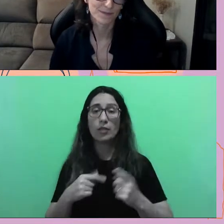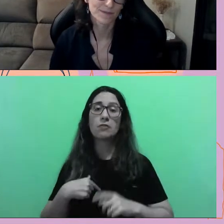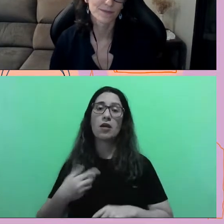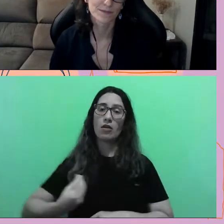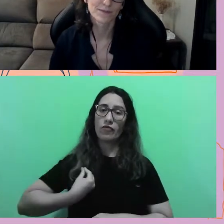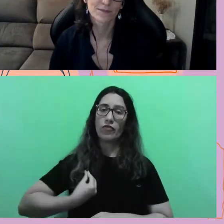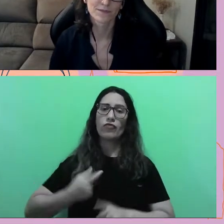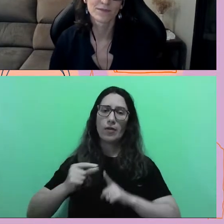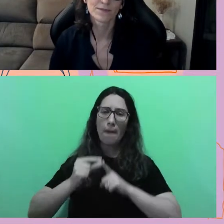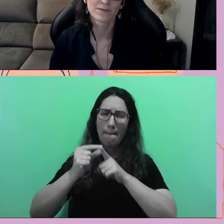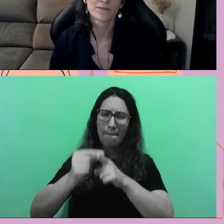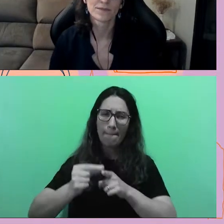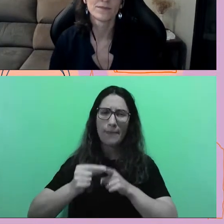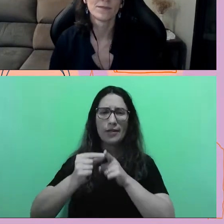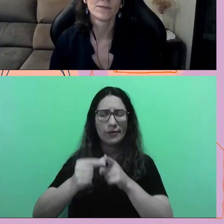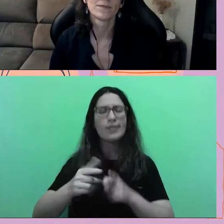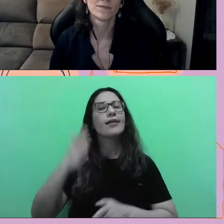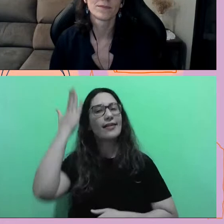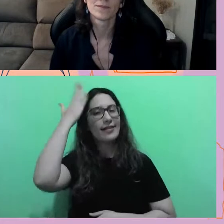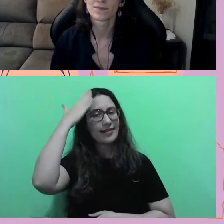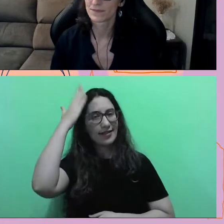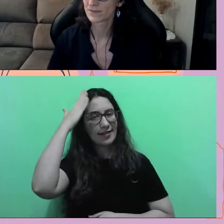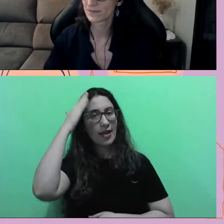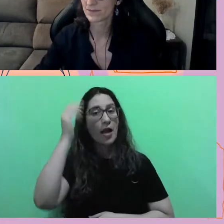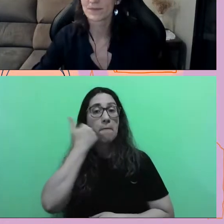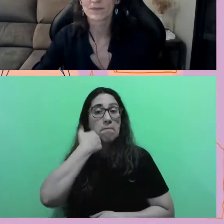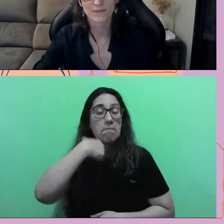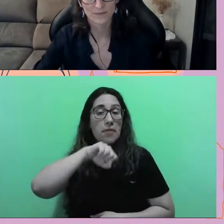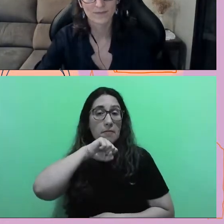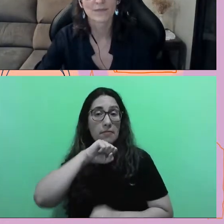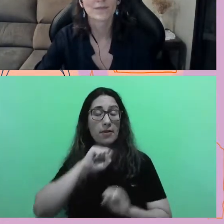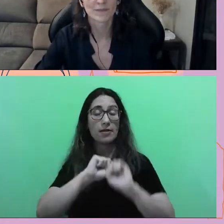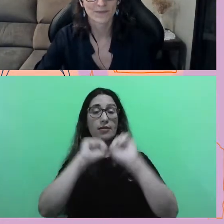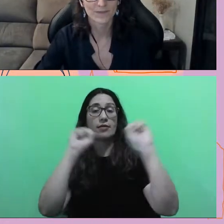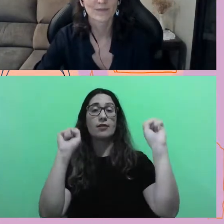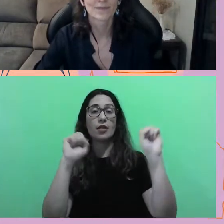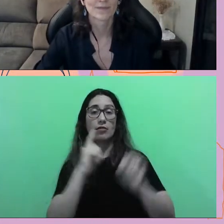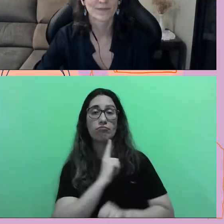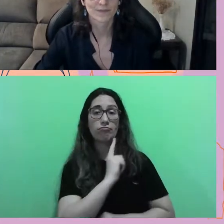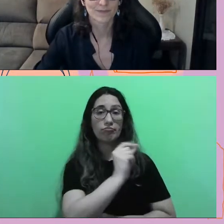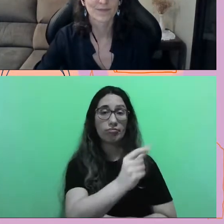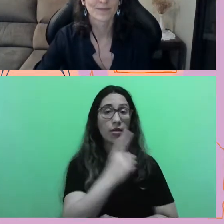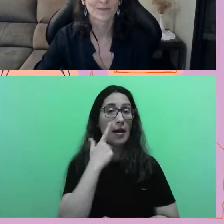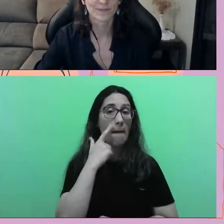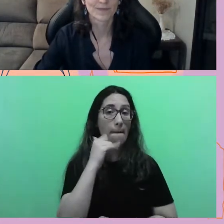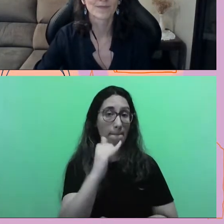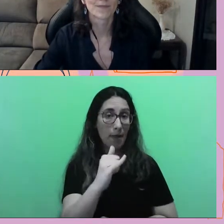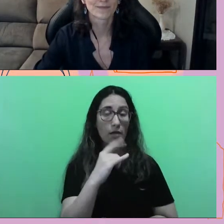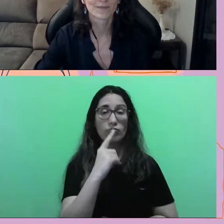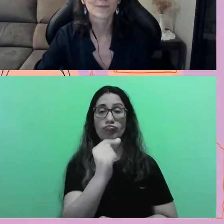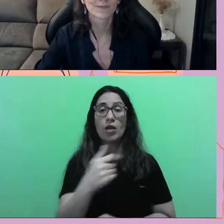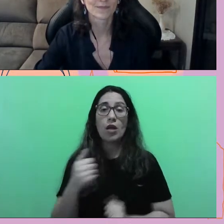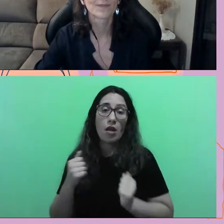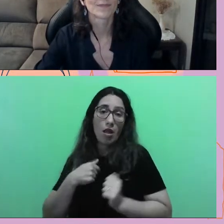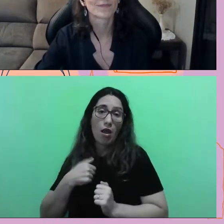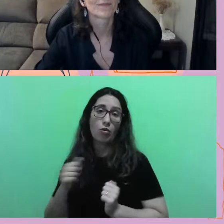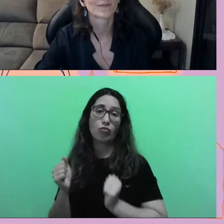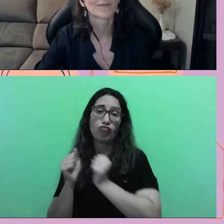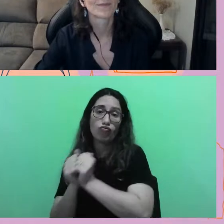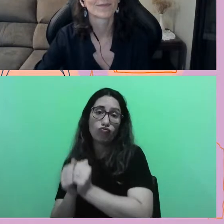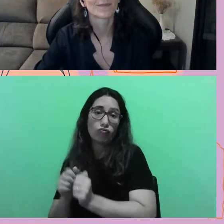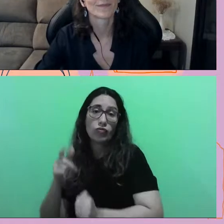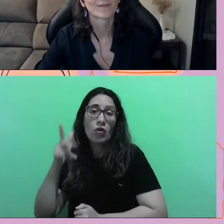eu conheço bem essa realidade. Então, minha mãe saía de casa para poder trabalhar, meu pai também, e eu ficava em casa com minhas irmãs. Então,